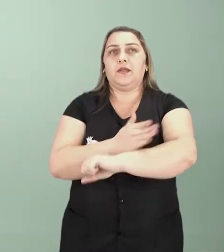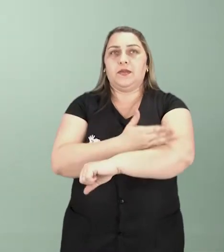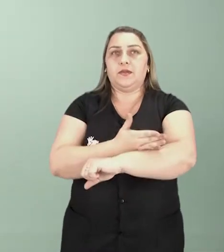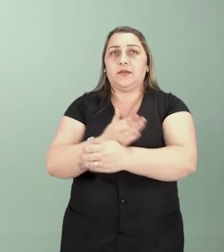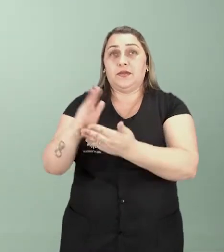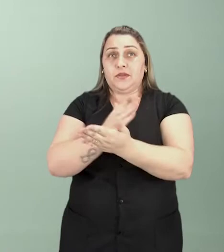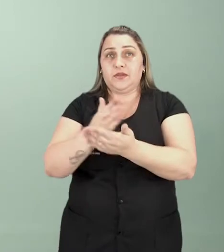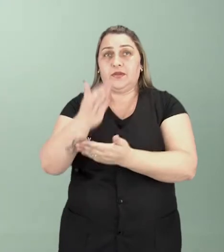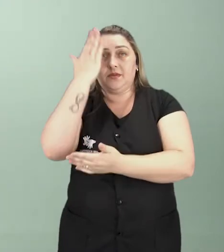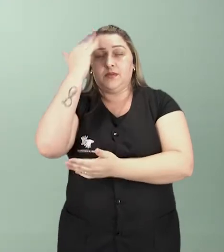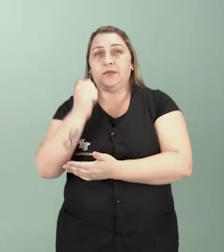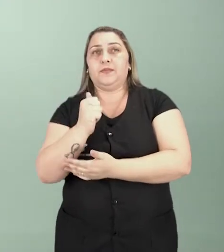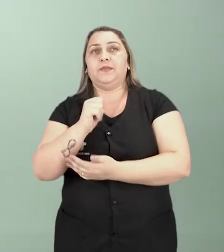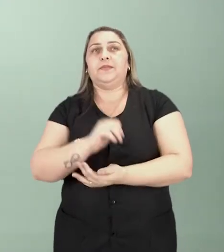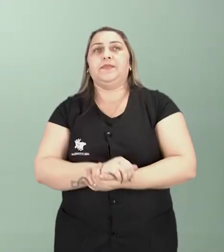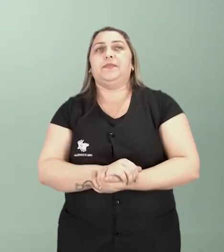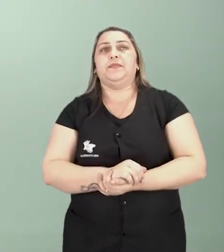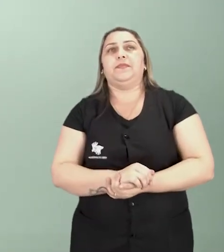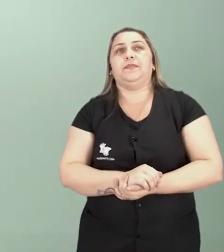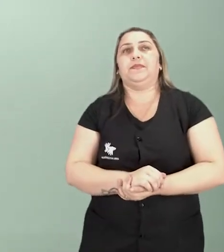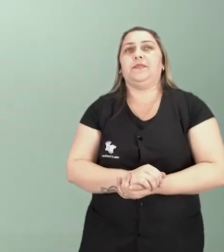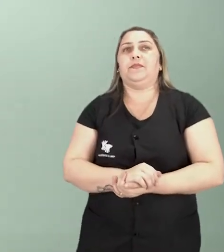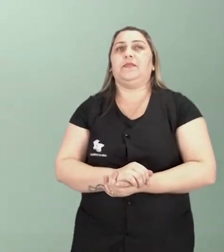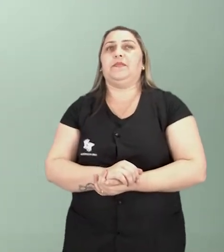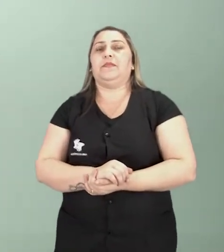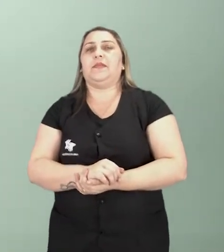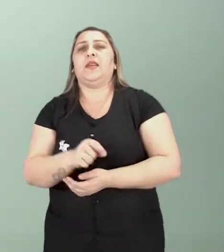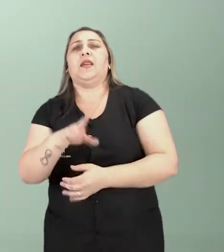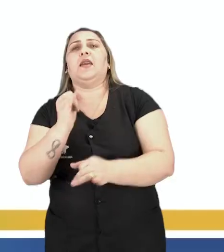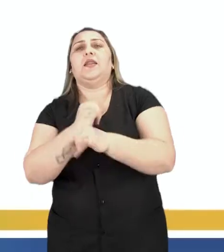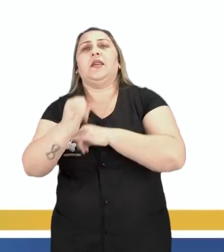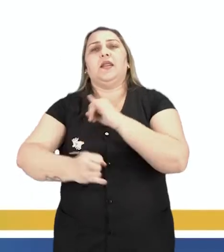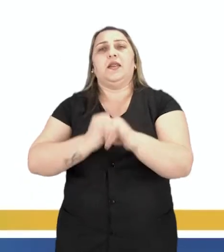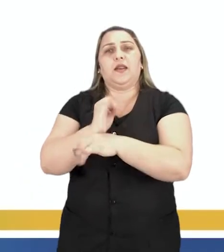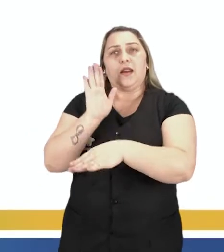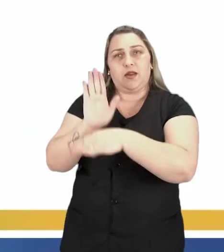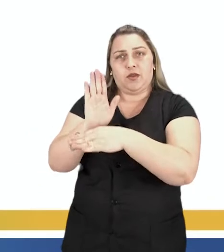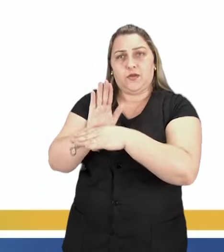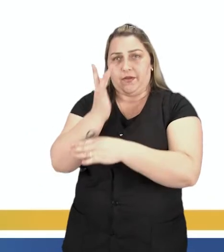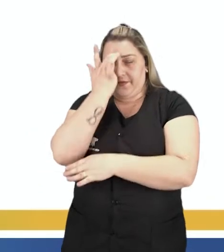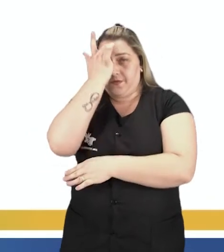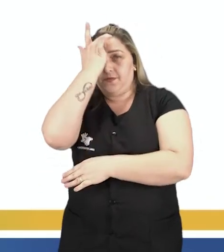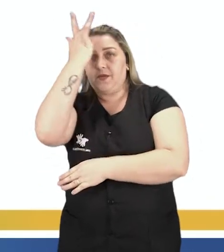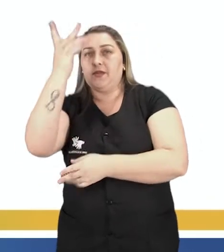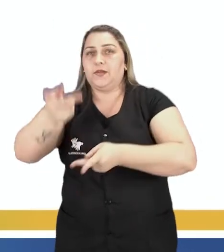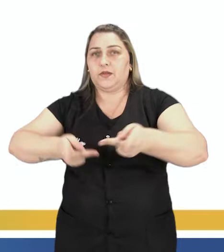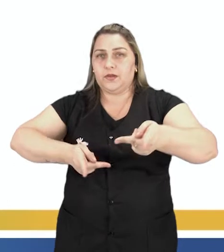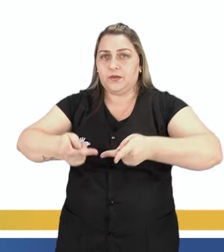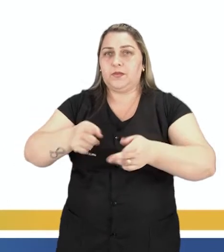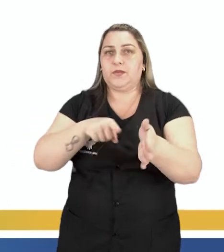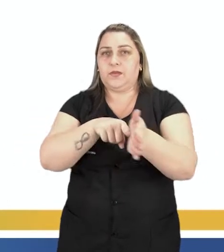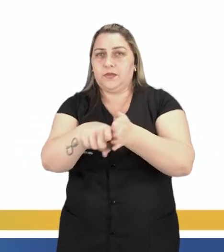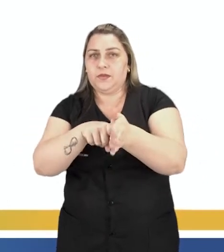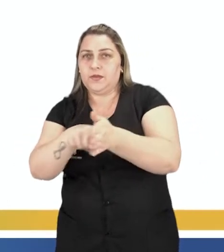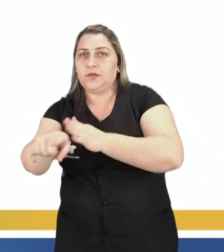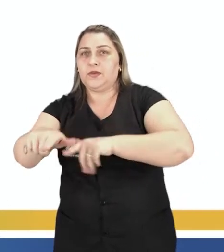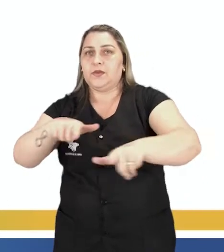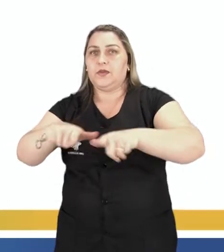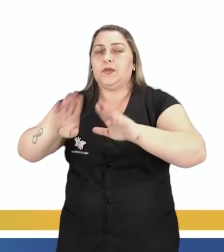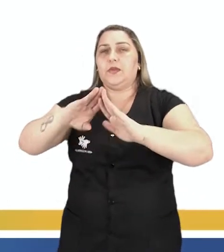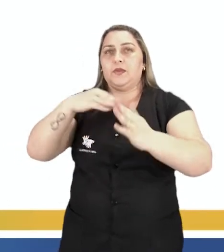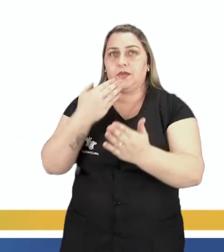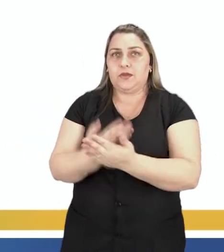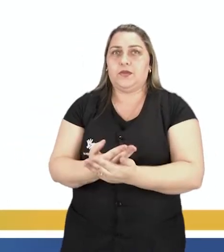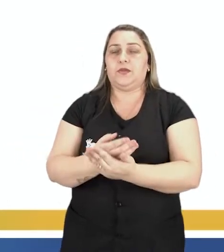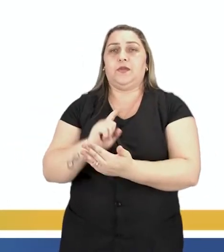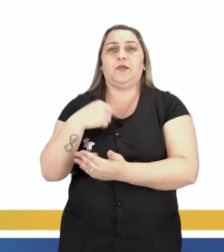de saber isso, tá? Que a internet auxilia e facilita muito os projetos, pesquisas, os trabalhos escolares,